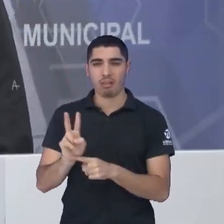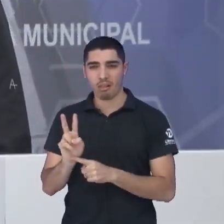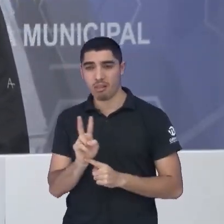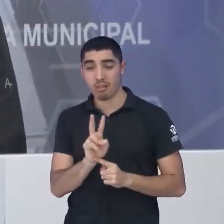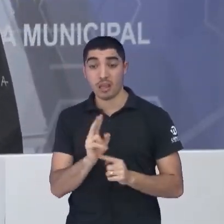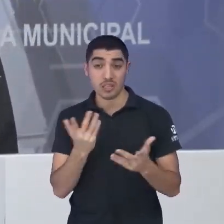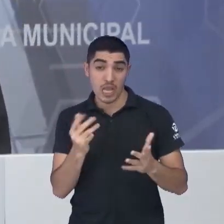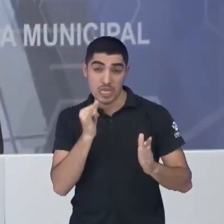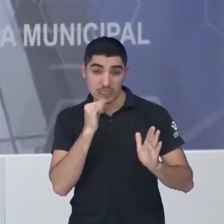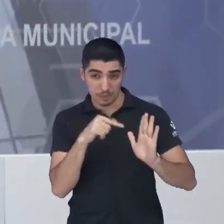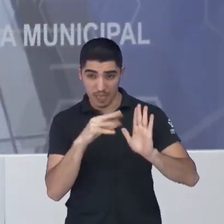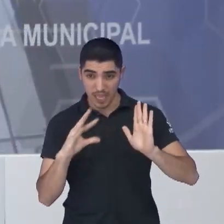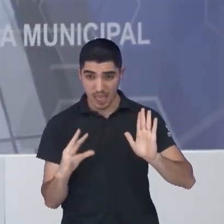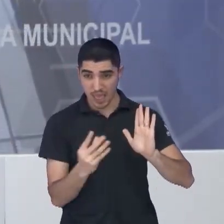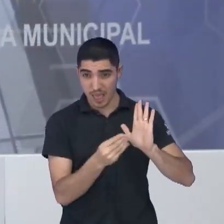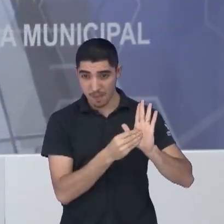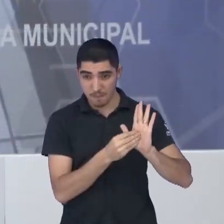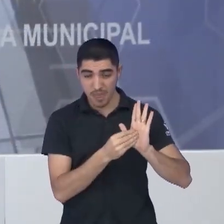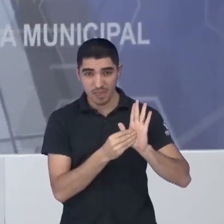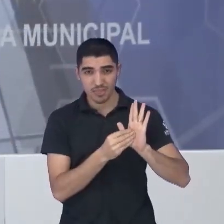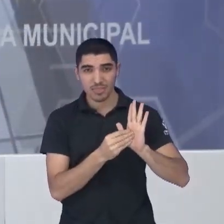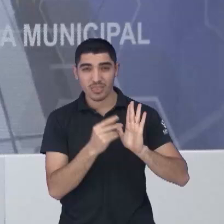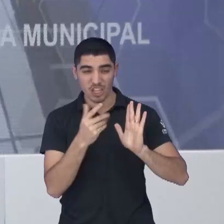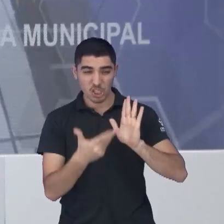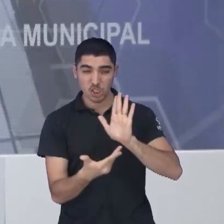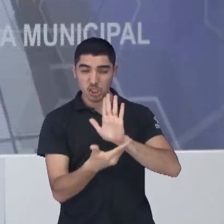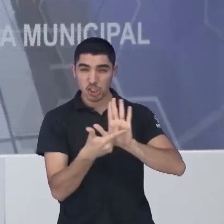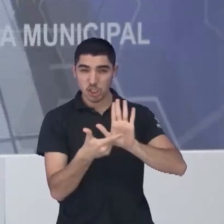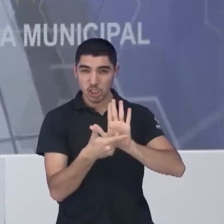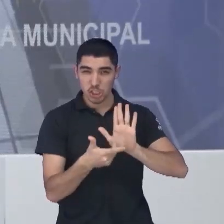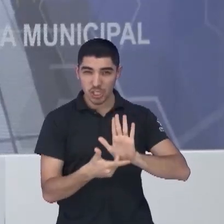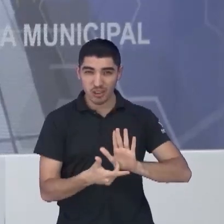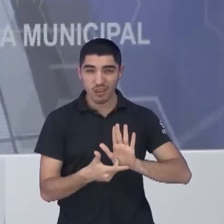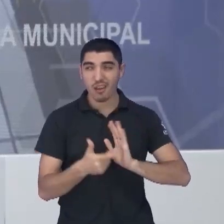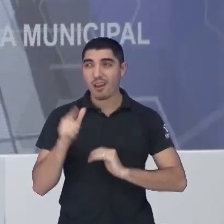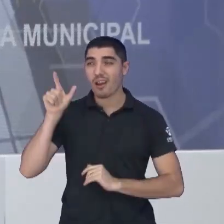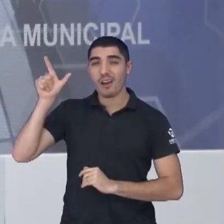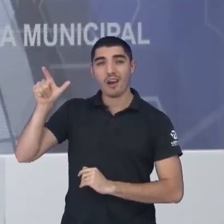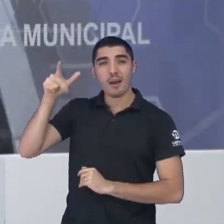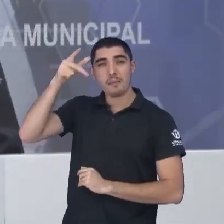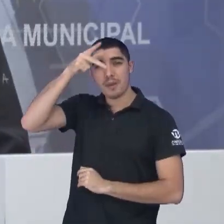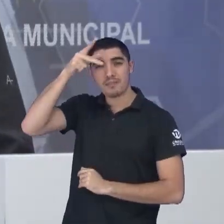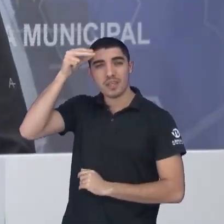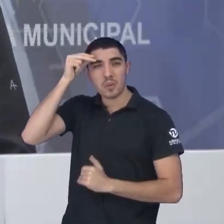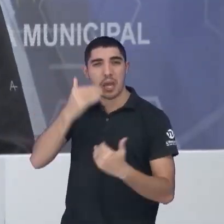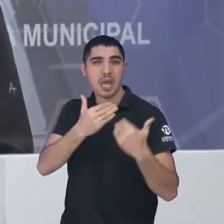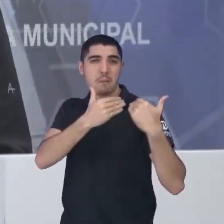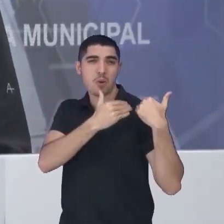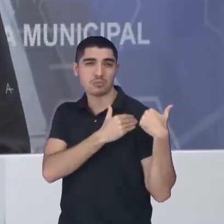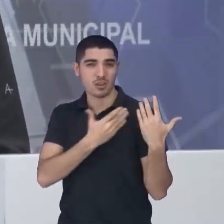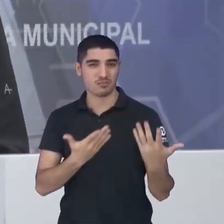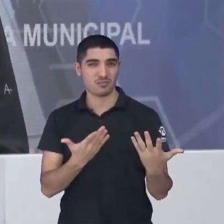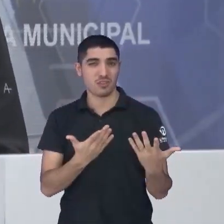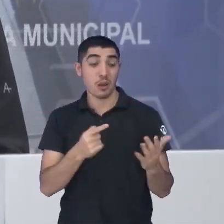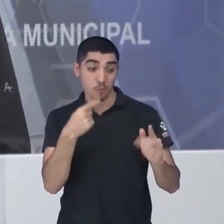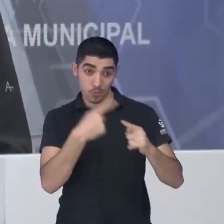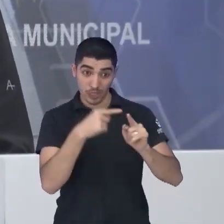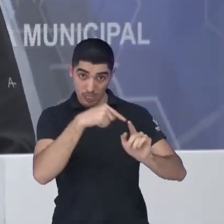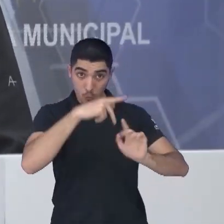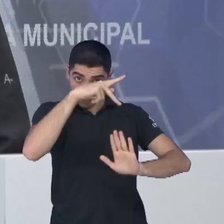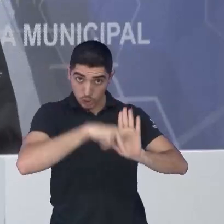esses artigos suprimidos, acaba tirando a responsabilidade da prefeitura de fazer a fiscalização que a gente cobra no texto